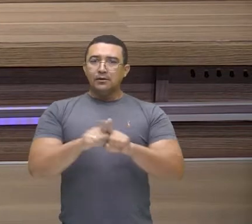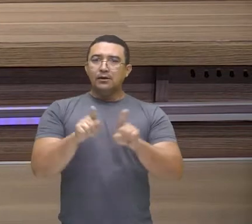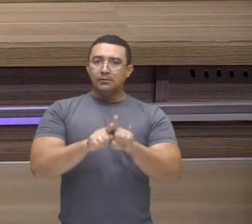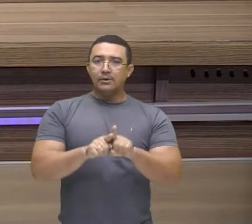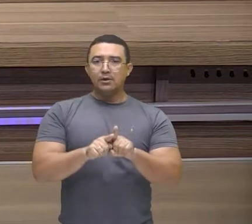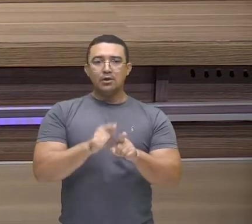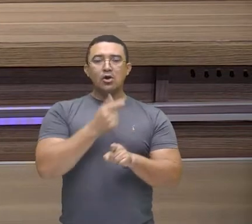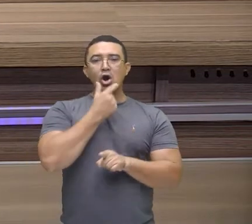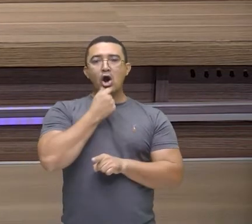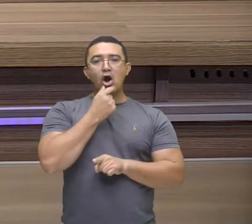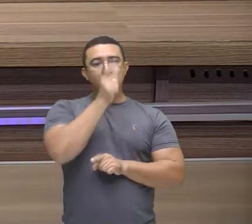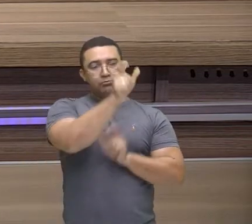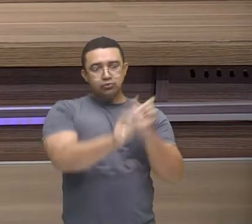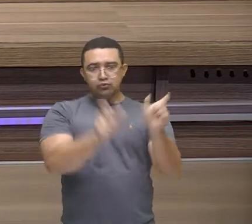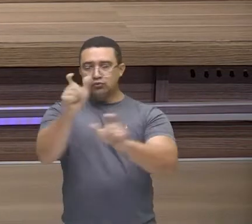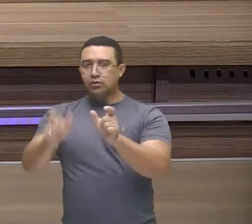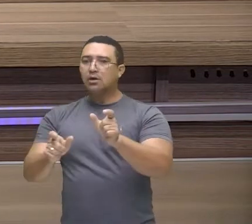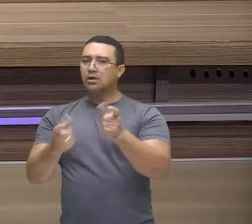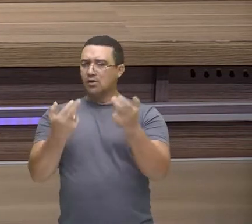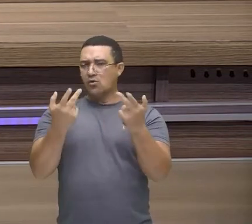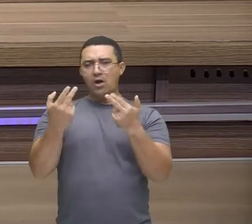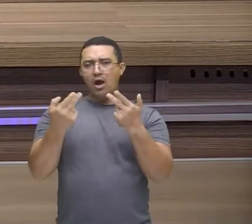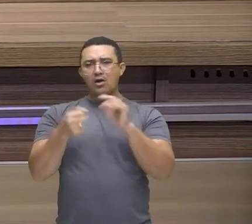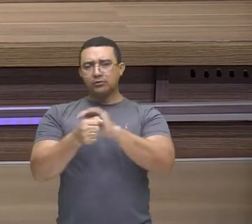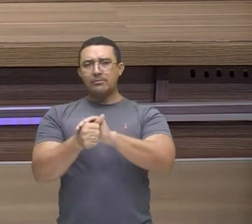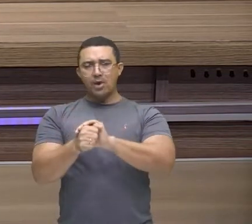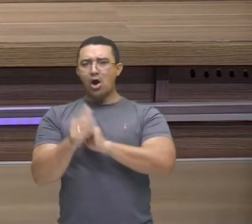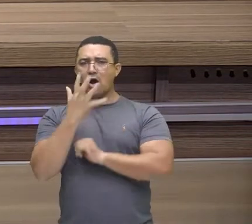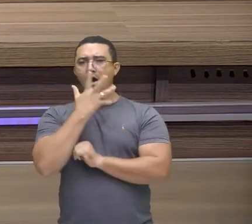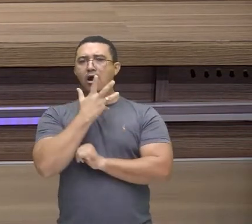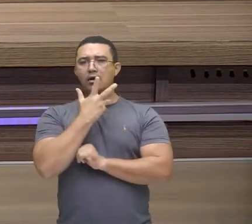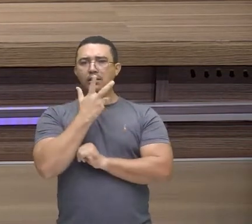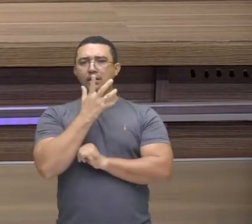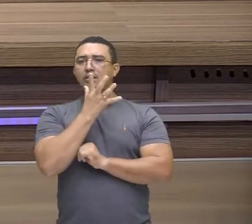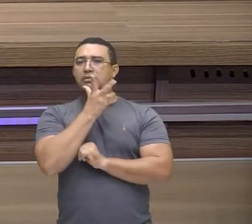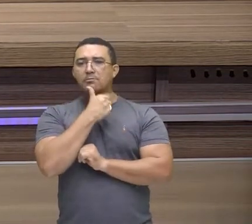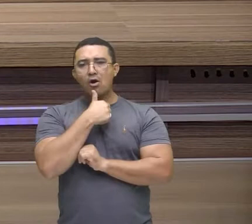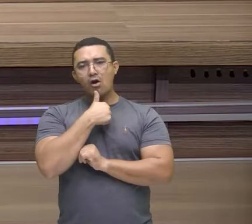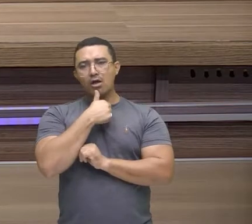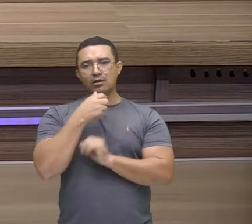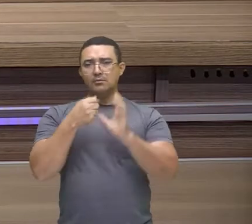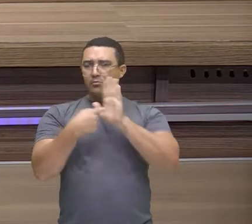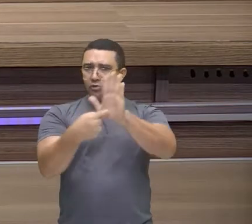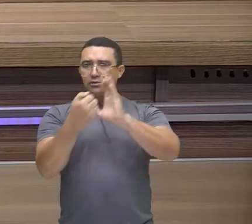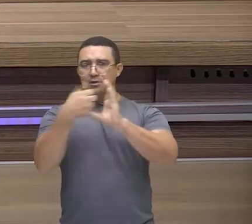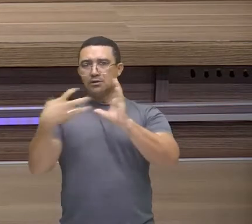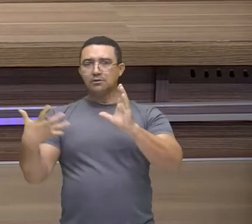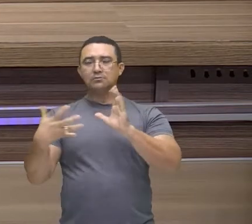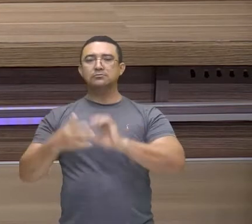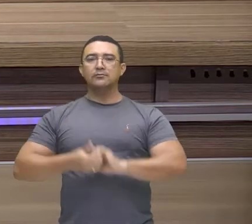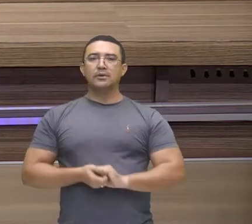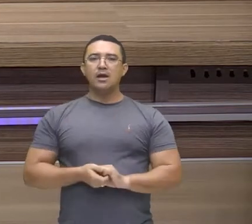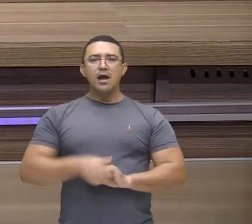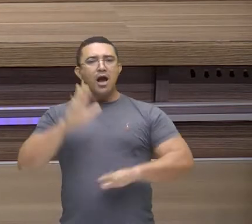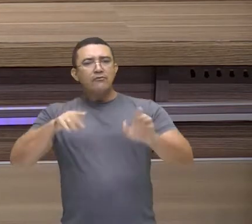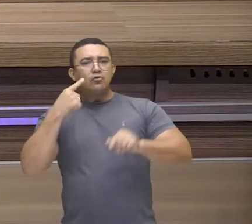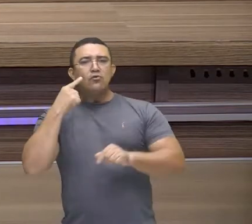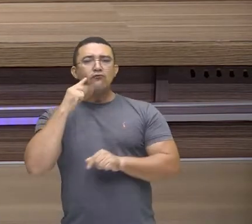outro. Agora, como eles se apresentam é que faz a diferença. Então você vê assim uma menina